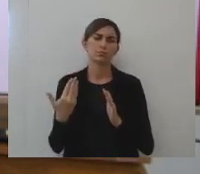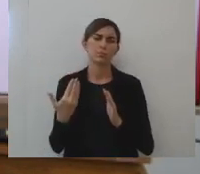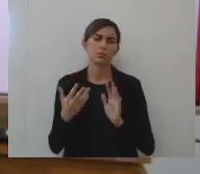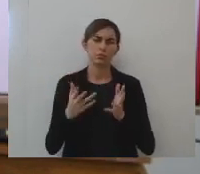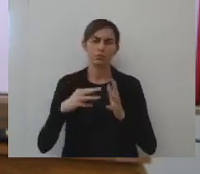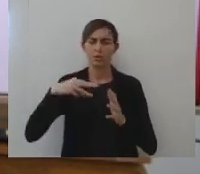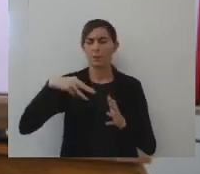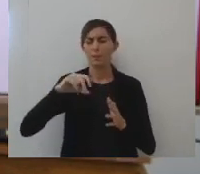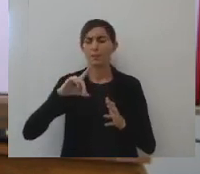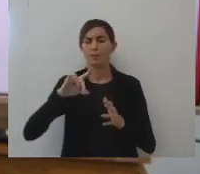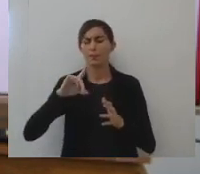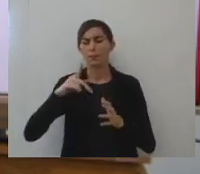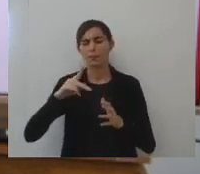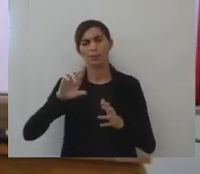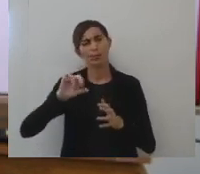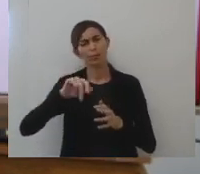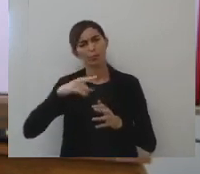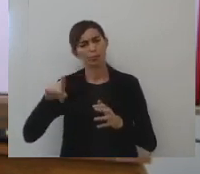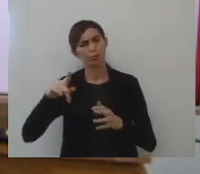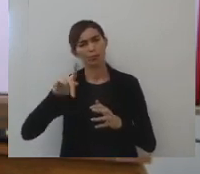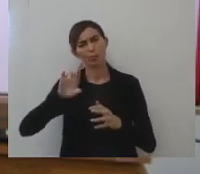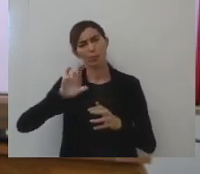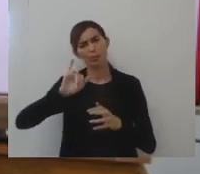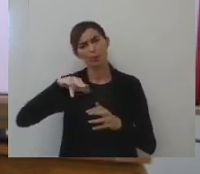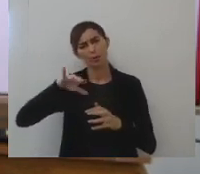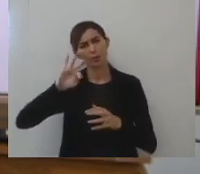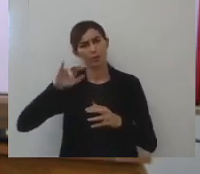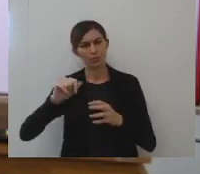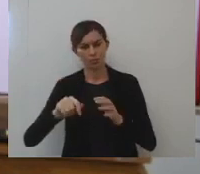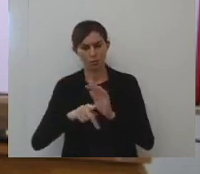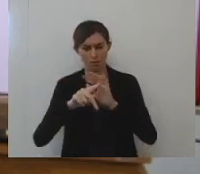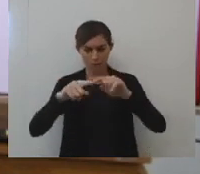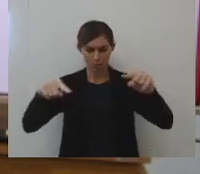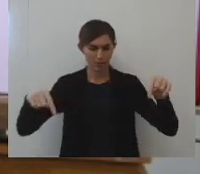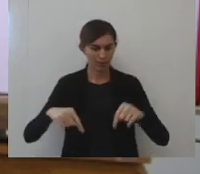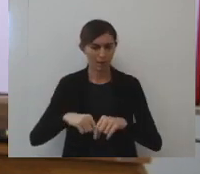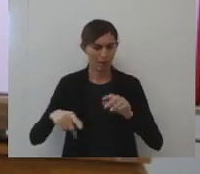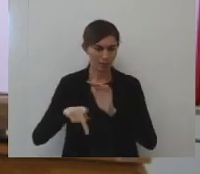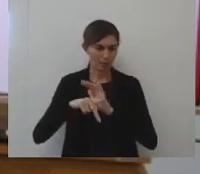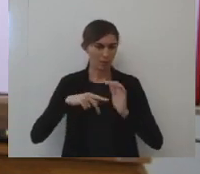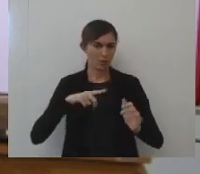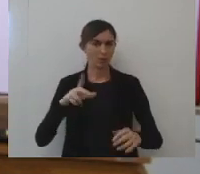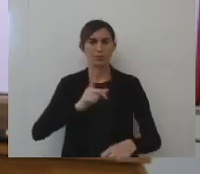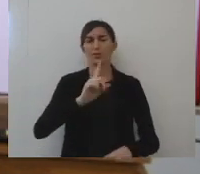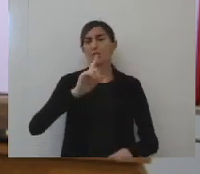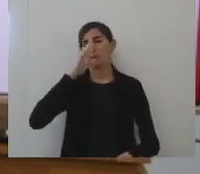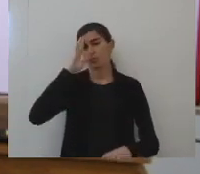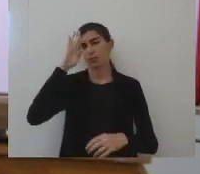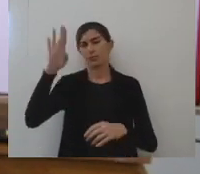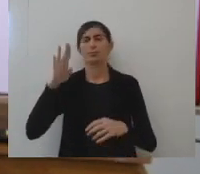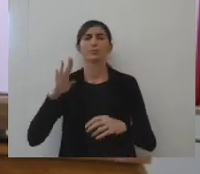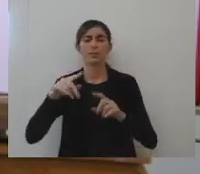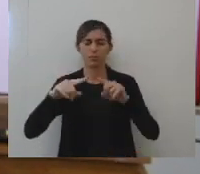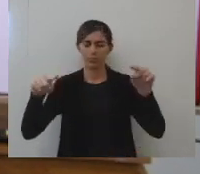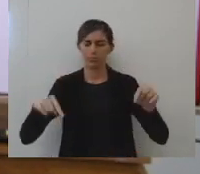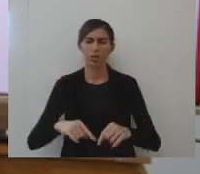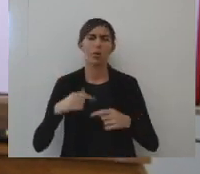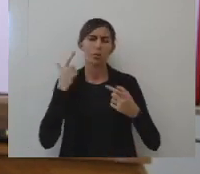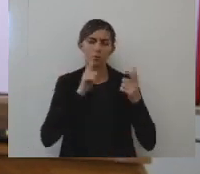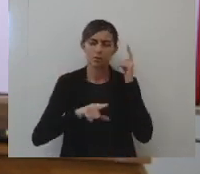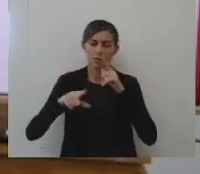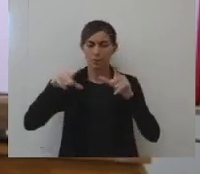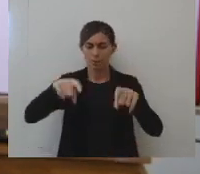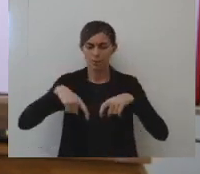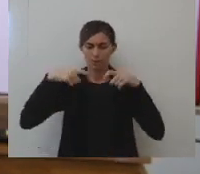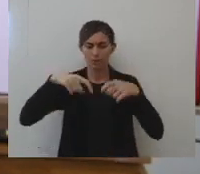modo de produção primitivo, não tinha propriedade privada? Não, porque a terra era o elemento principal. Então eu conseguia